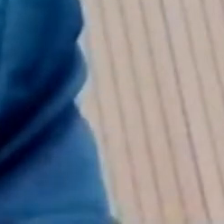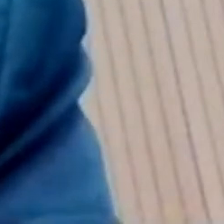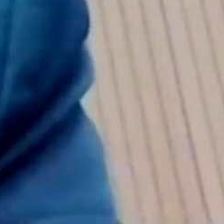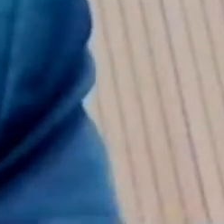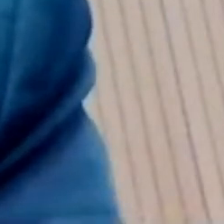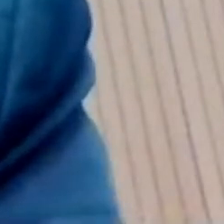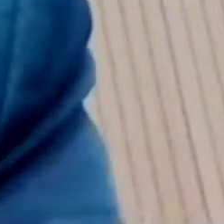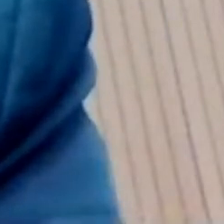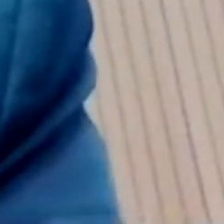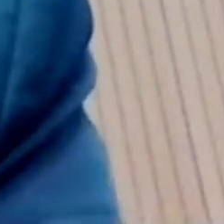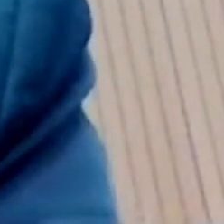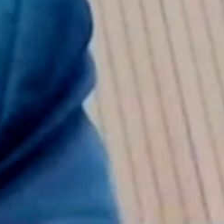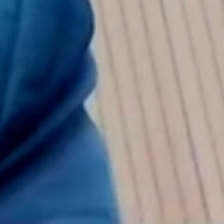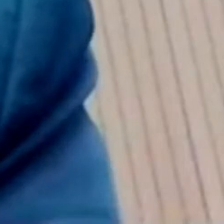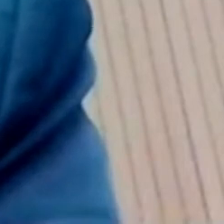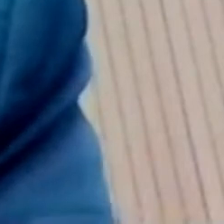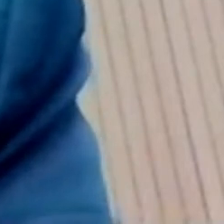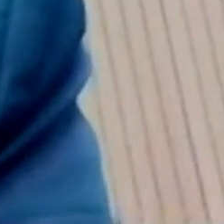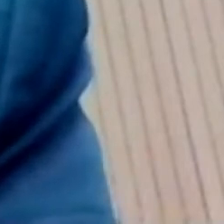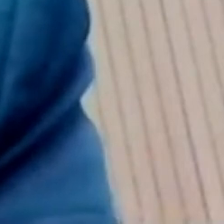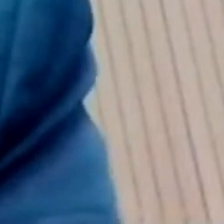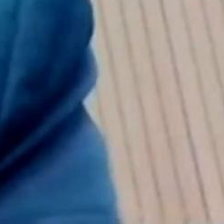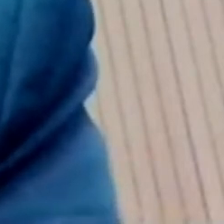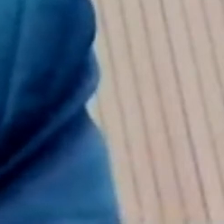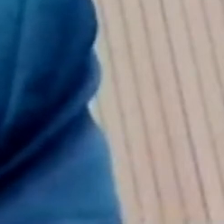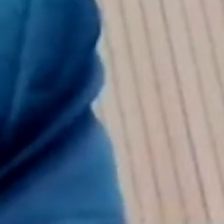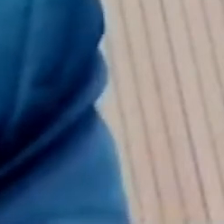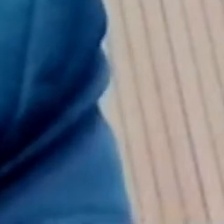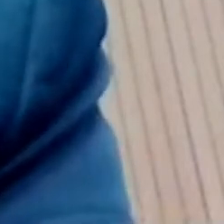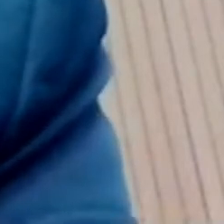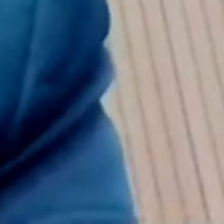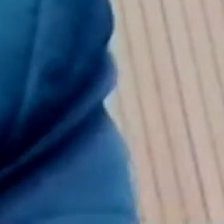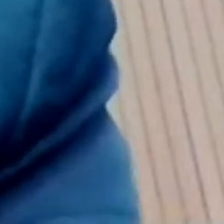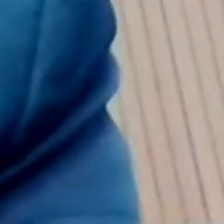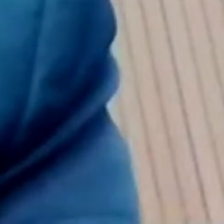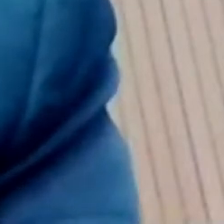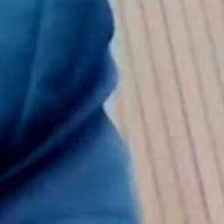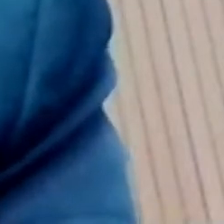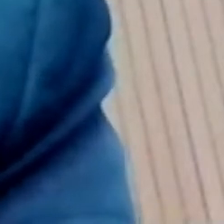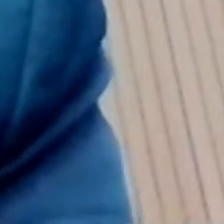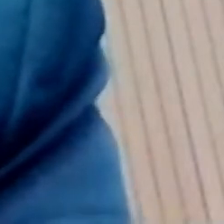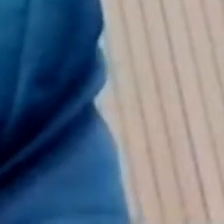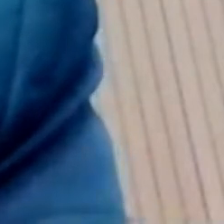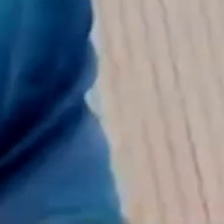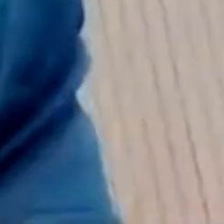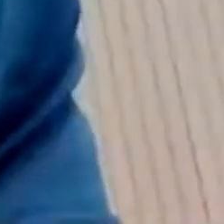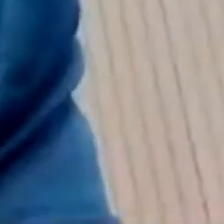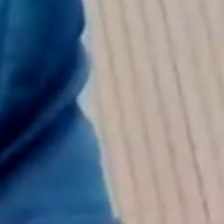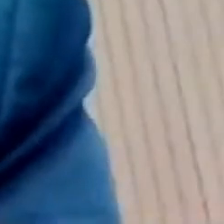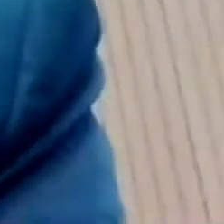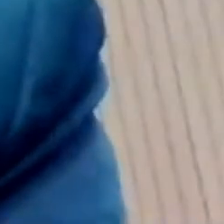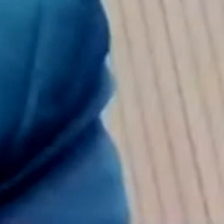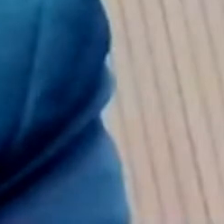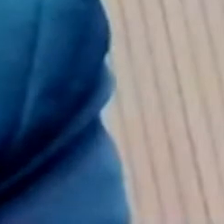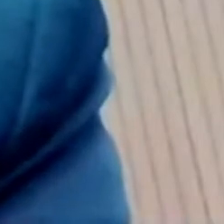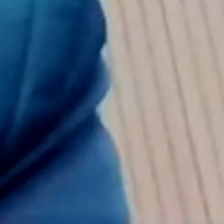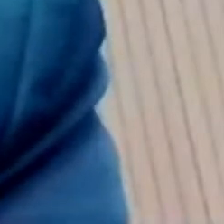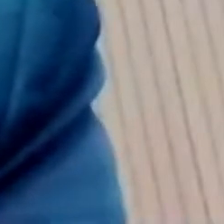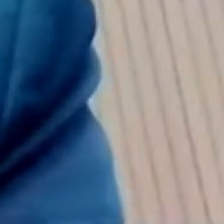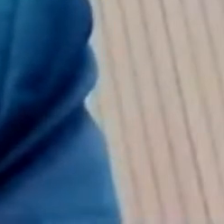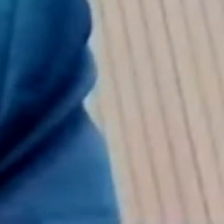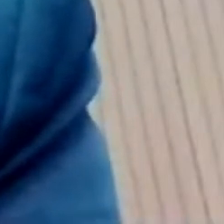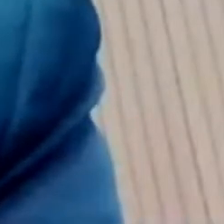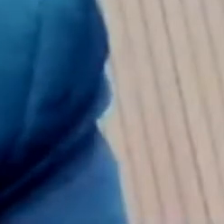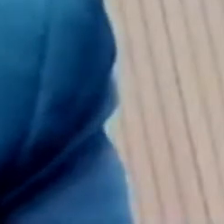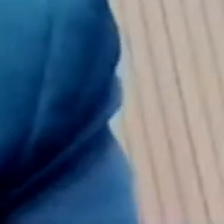da prefeitura, o presidente, elas são atendidas de alguma forma por algum tipo de conexão, seja através da nossa fibra